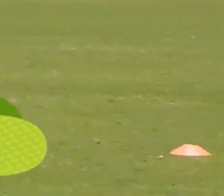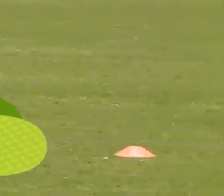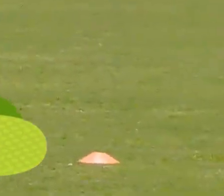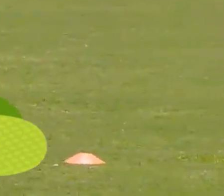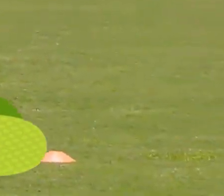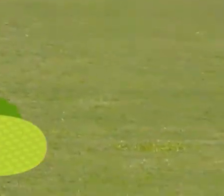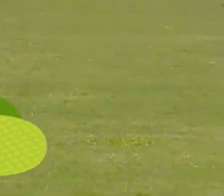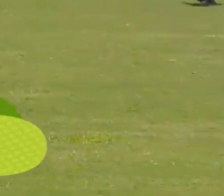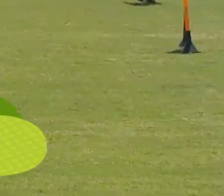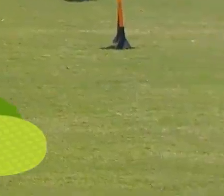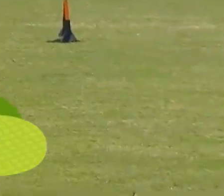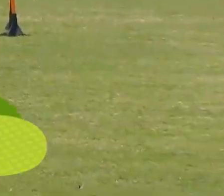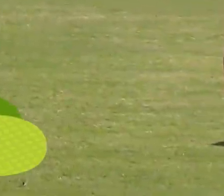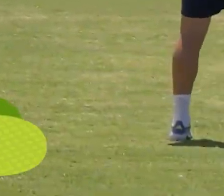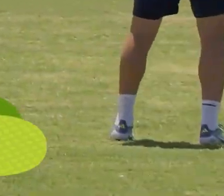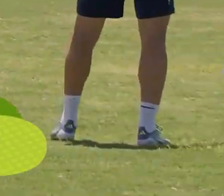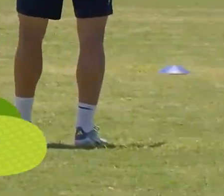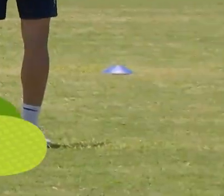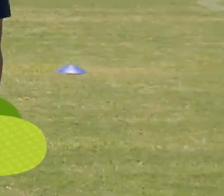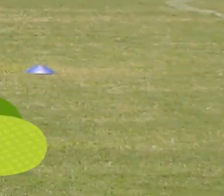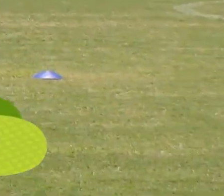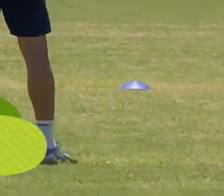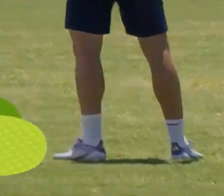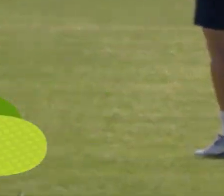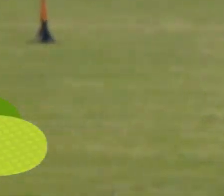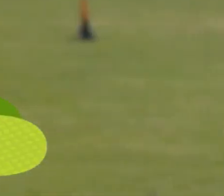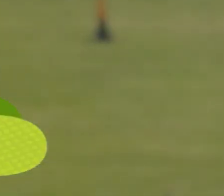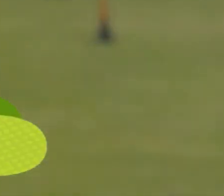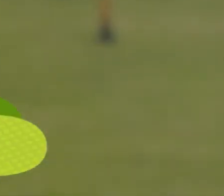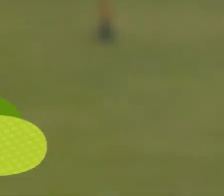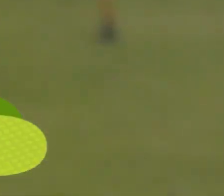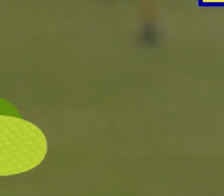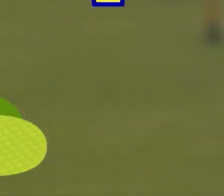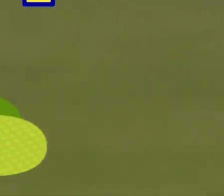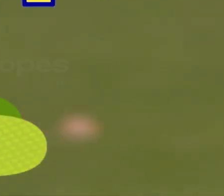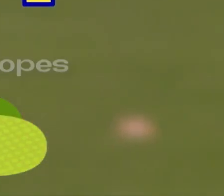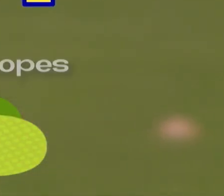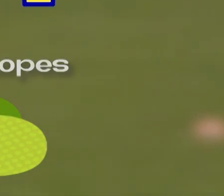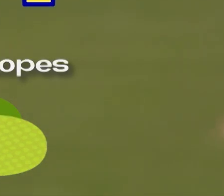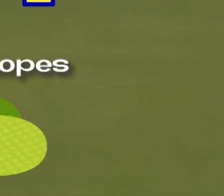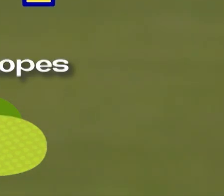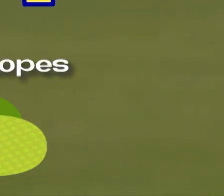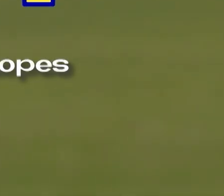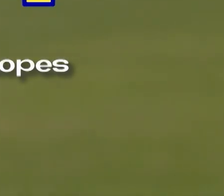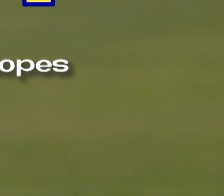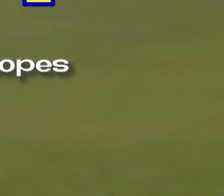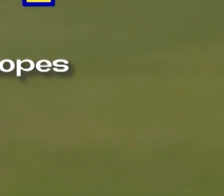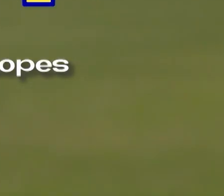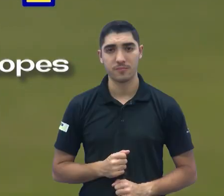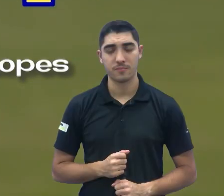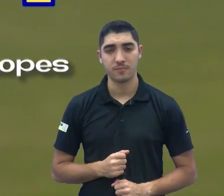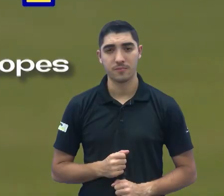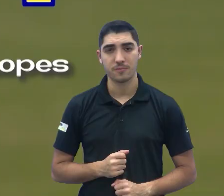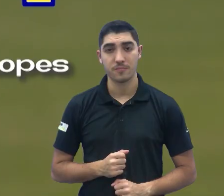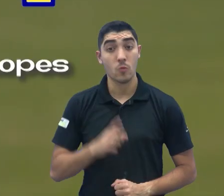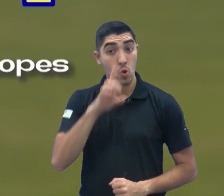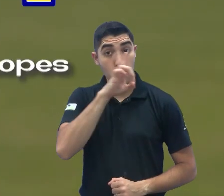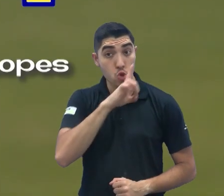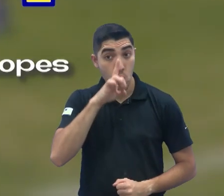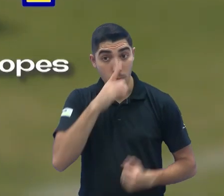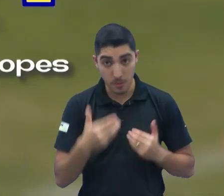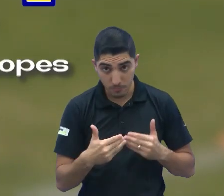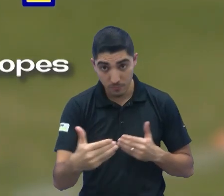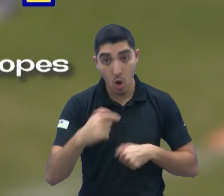trajetória da Águia do Vale nesta Série A2 começa no próximo domingo. às 10 horas da manhã, contra